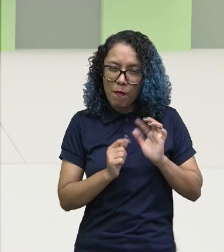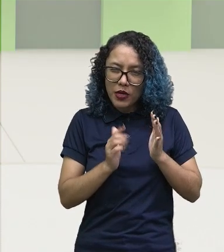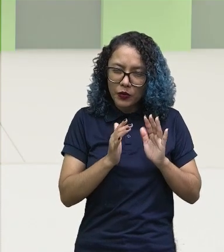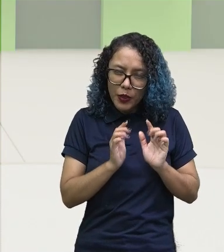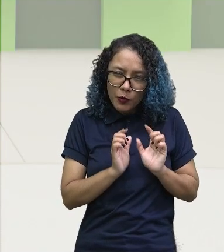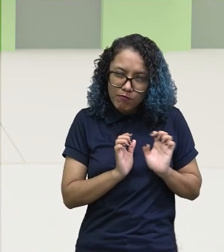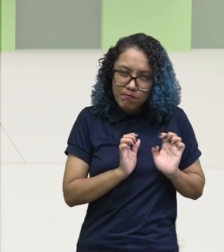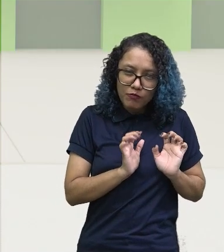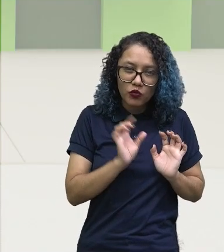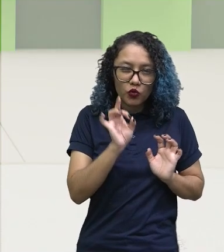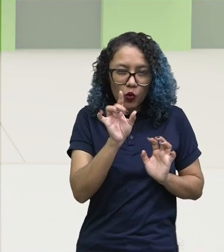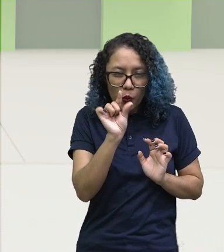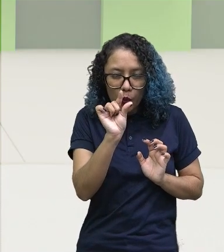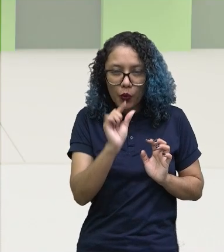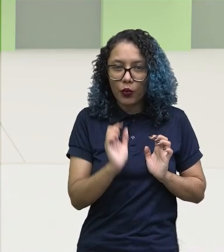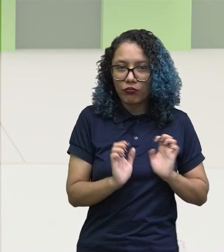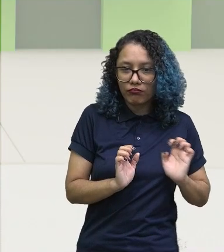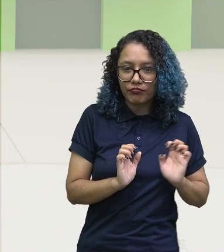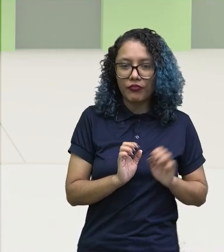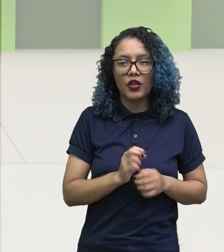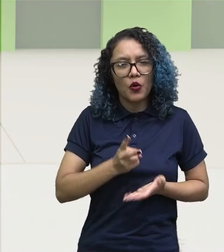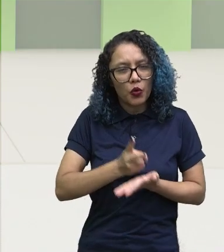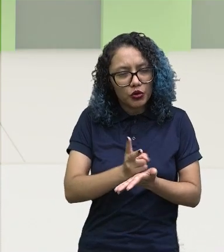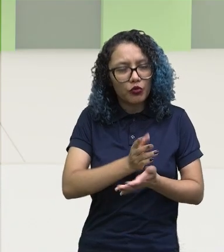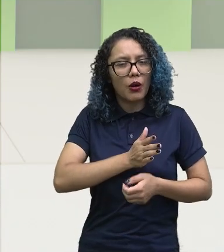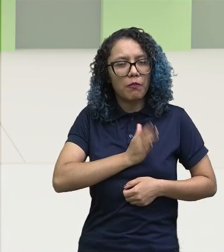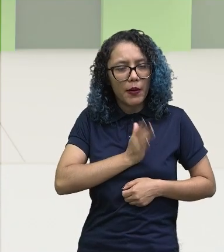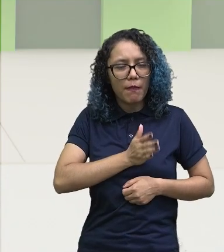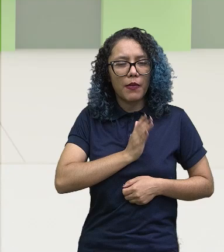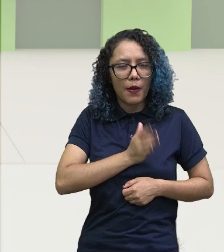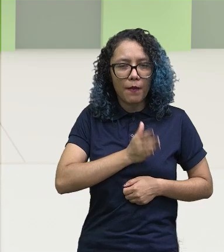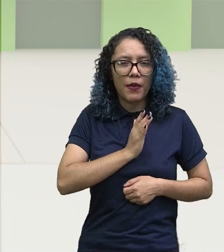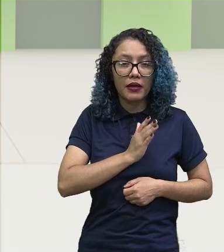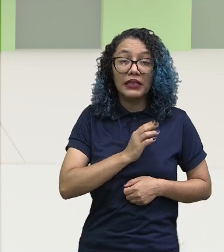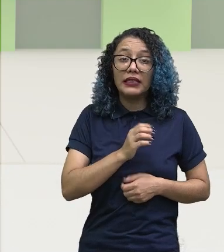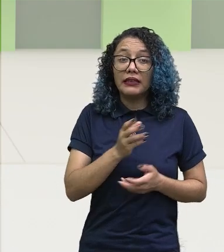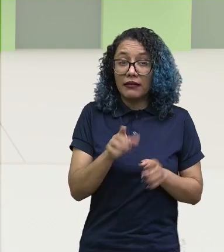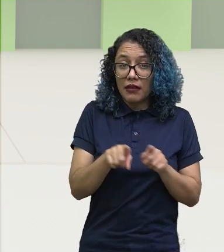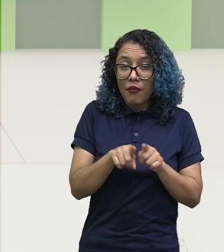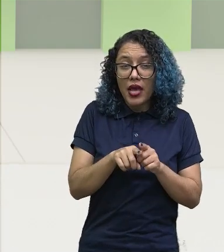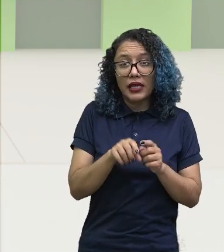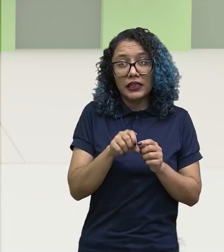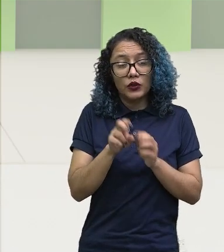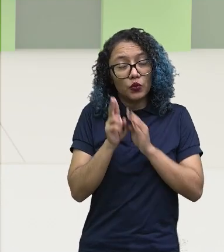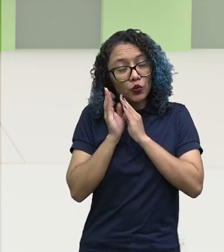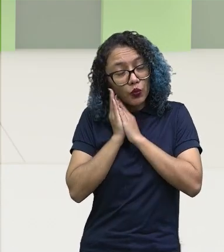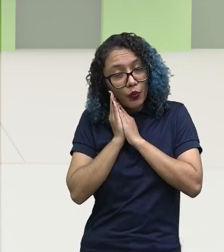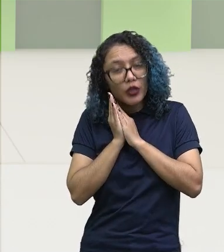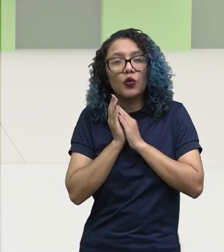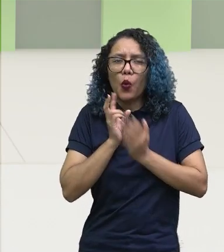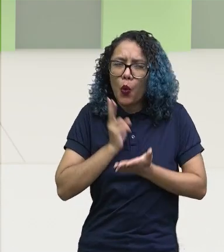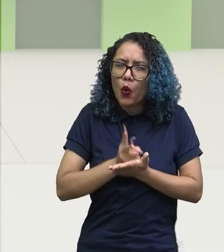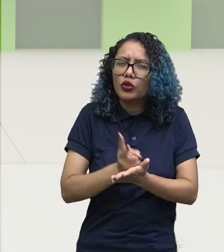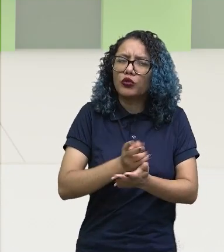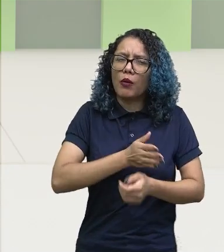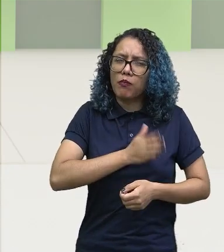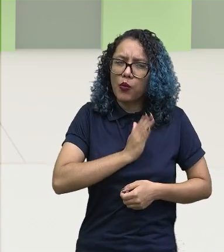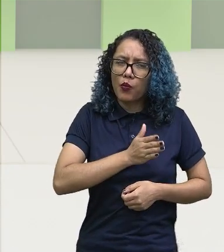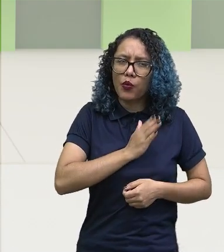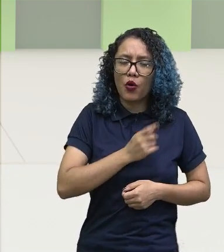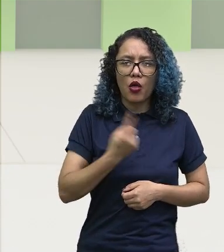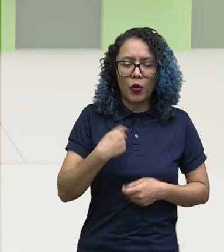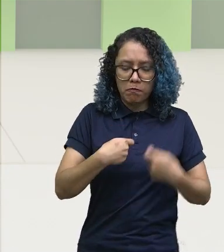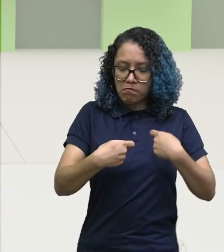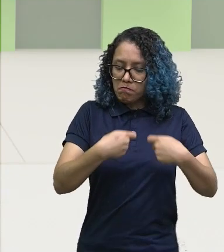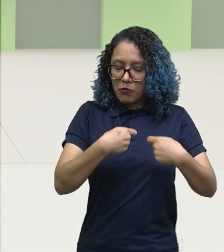ele trabalhando incansavelmente, como eu disse, né? Até mesmo quando a gente está dormindo, ele está funcionando, independente da nossa vontade. A gente não tem